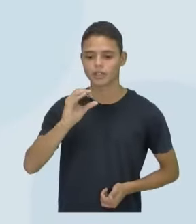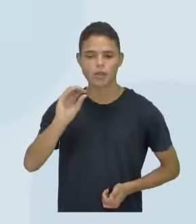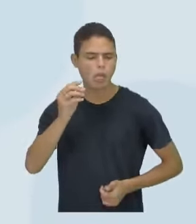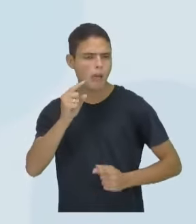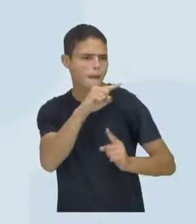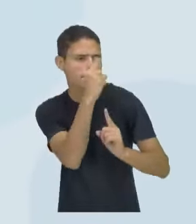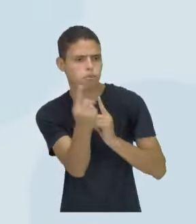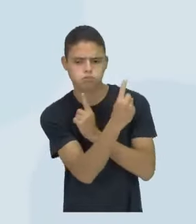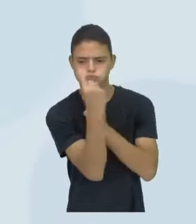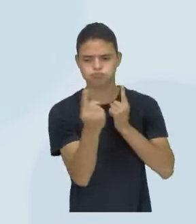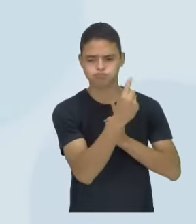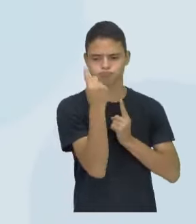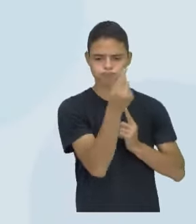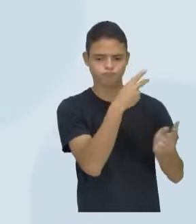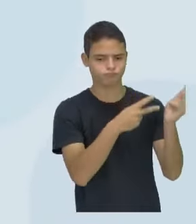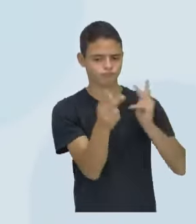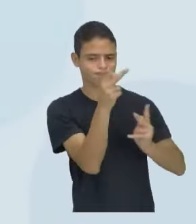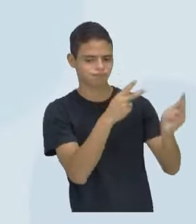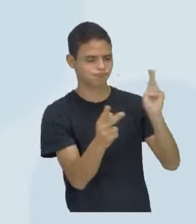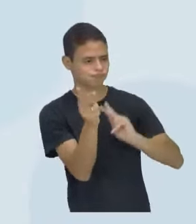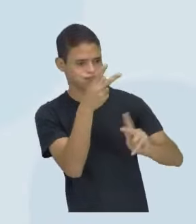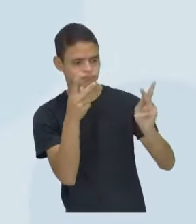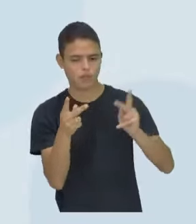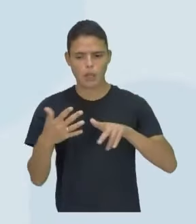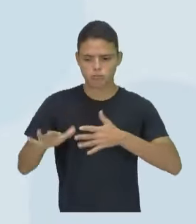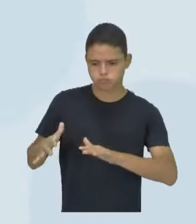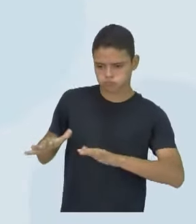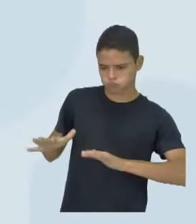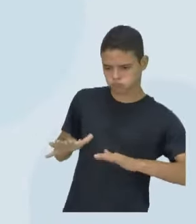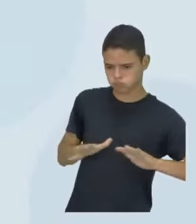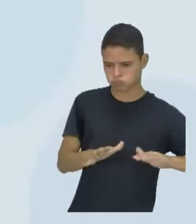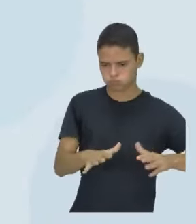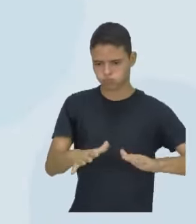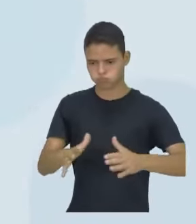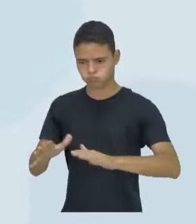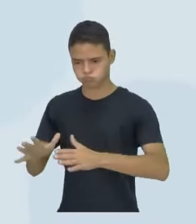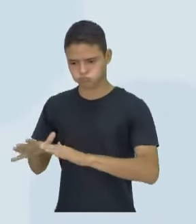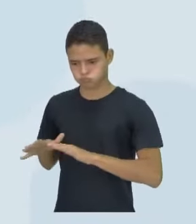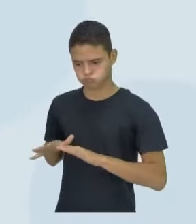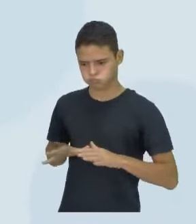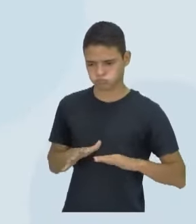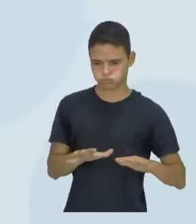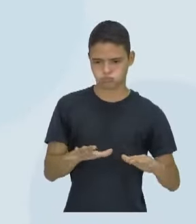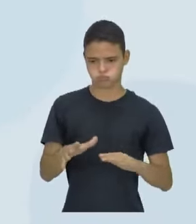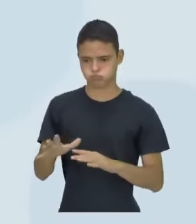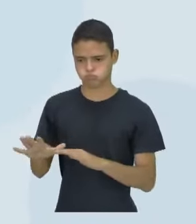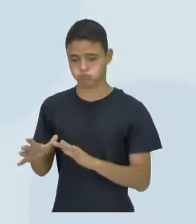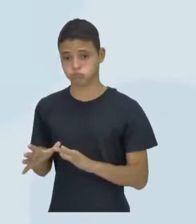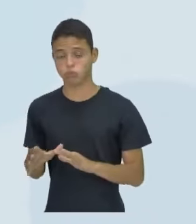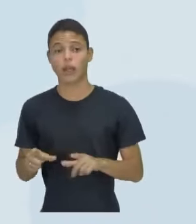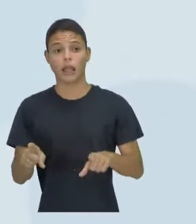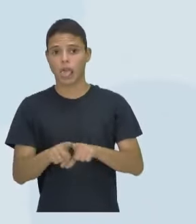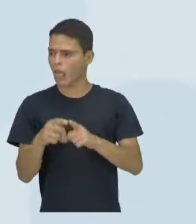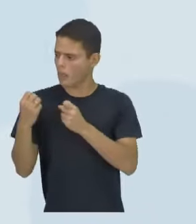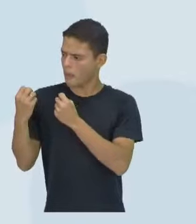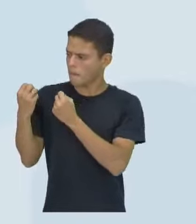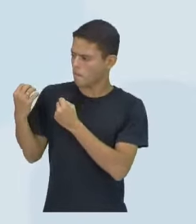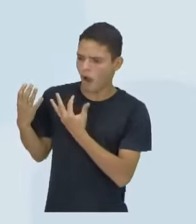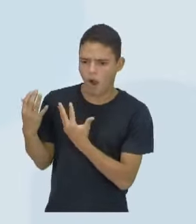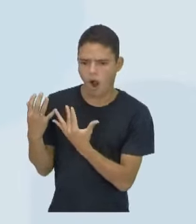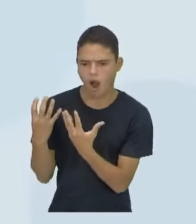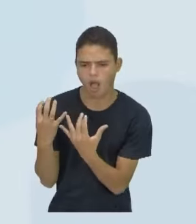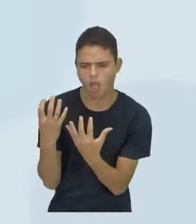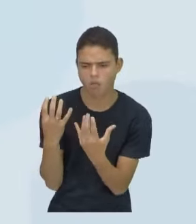furacões. Earthquakes, terremotos. Wildfires são os fogos, são os incêndios, na verdade, que acontecem